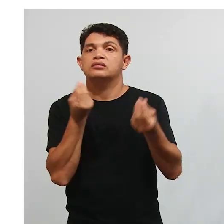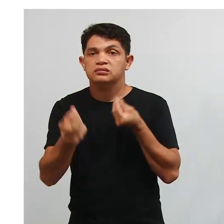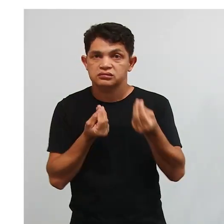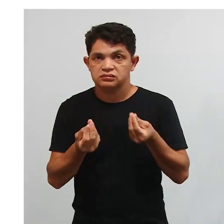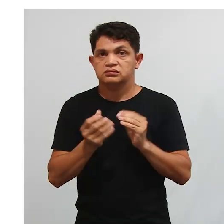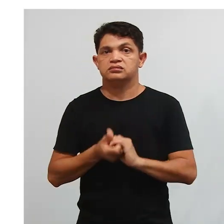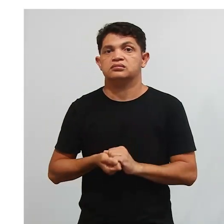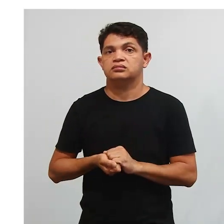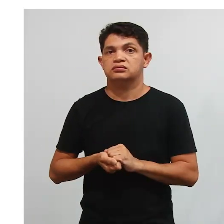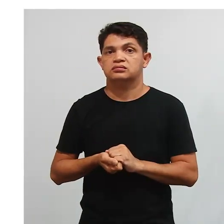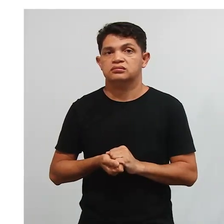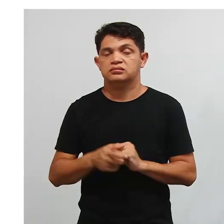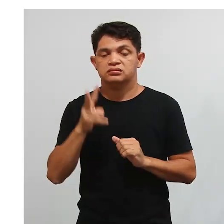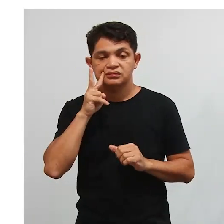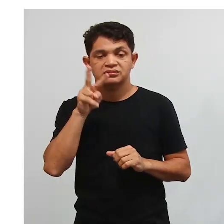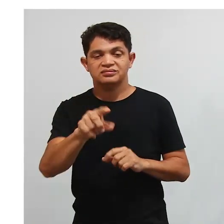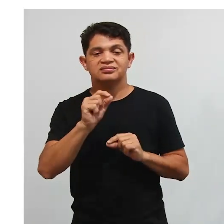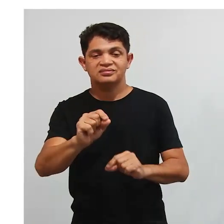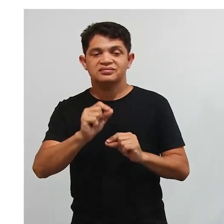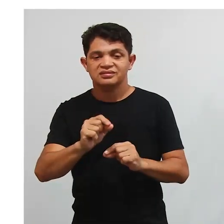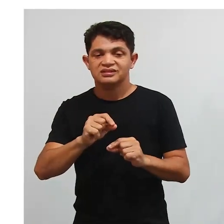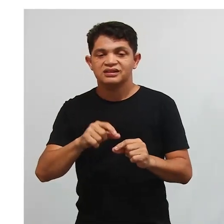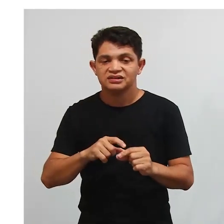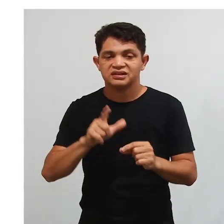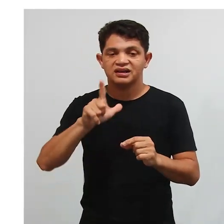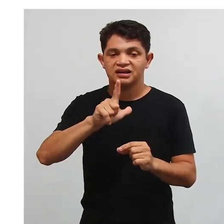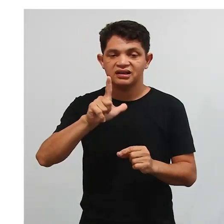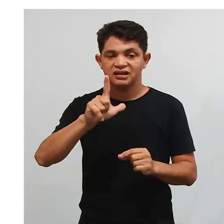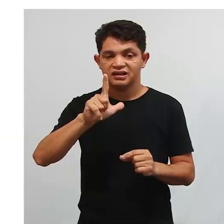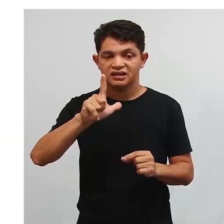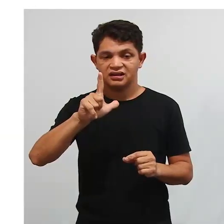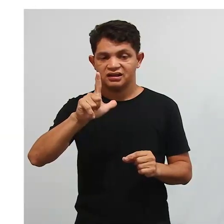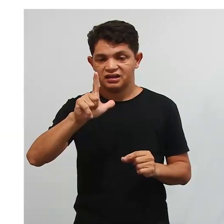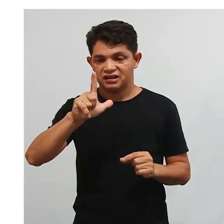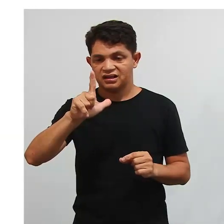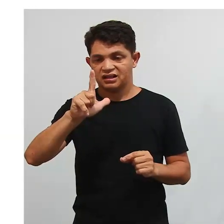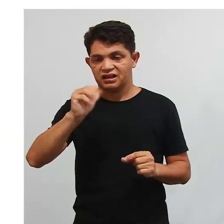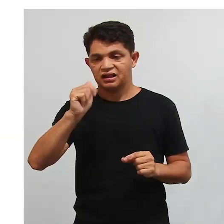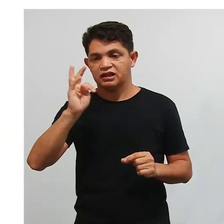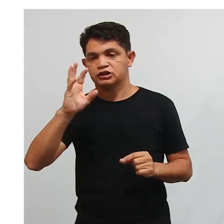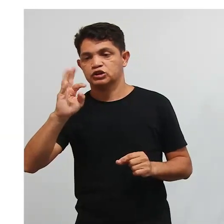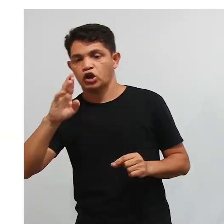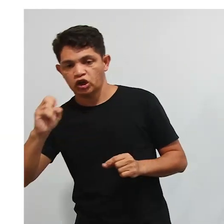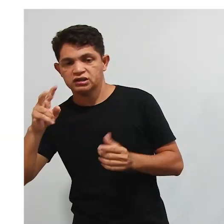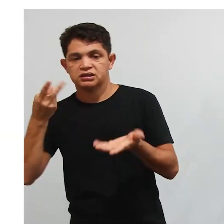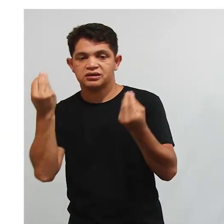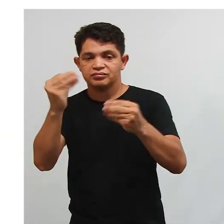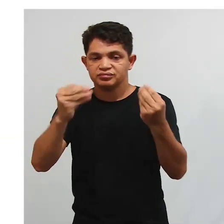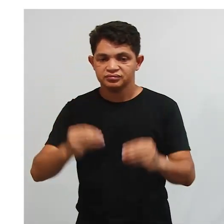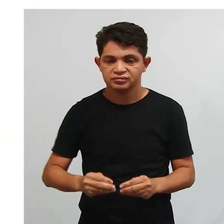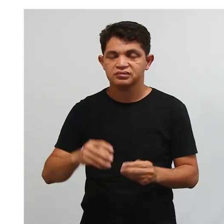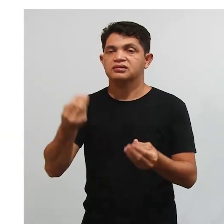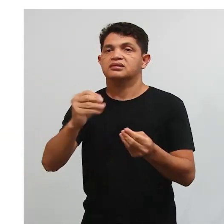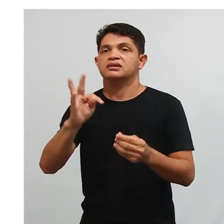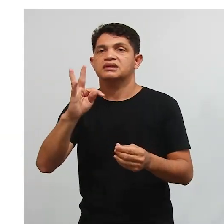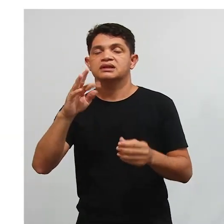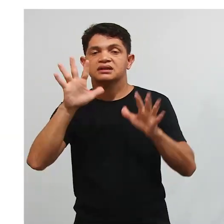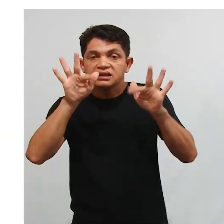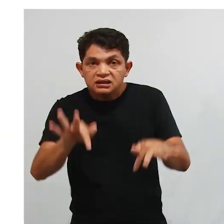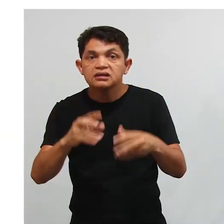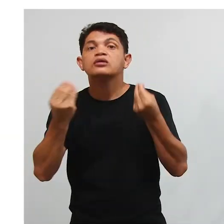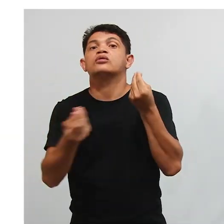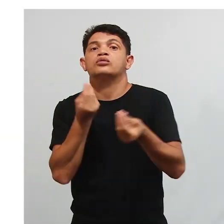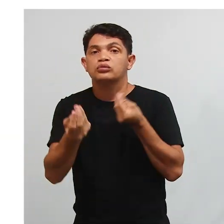exemplo aí da do índice do da criminalidade ele pode ser uma pesquisa exploratória onde a gente vai apenas construir hipóteses